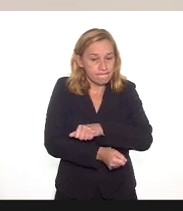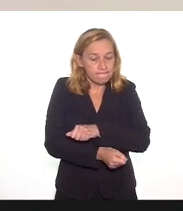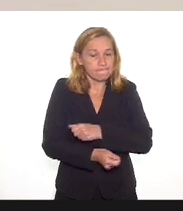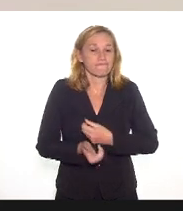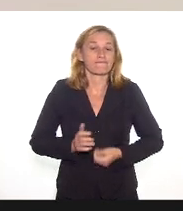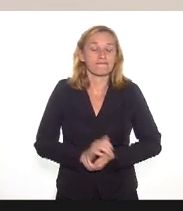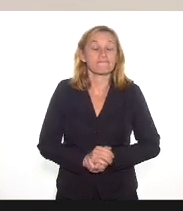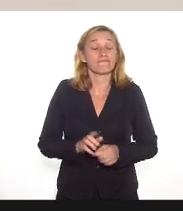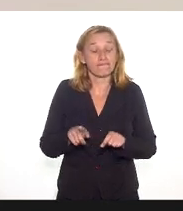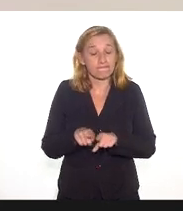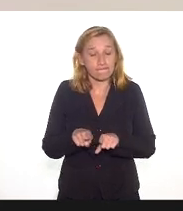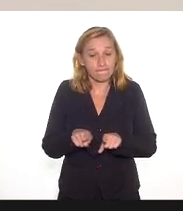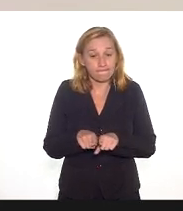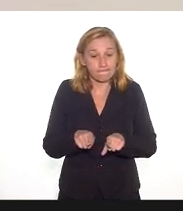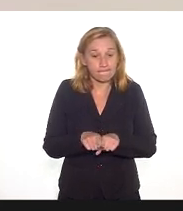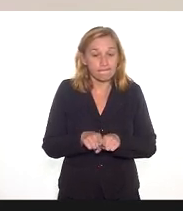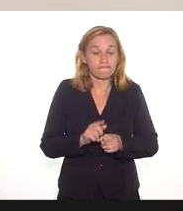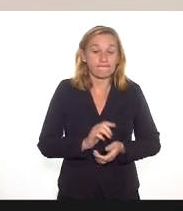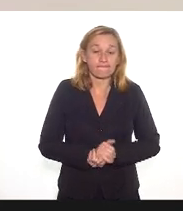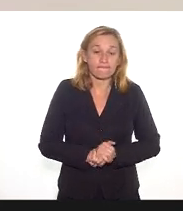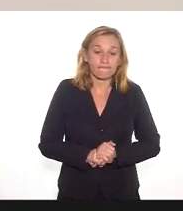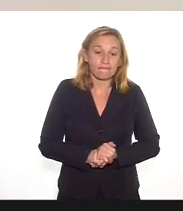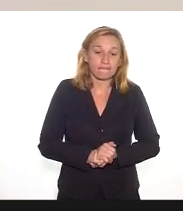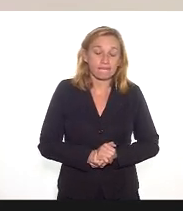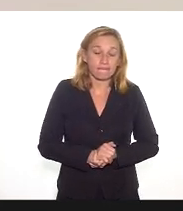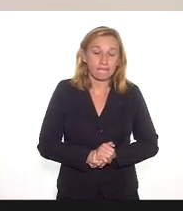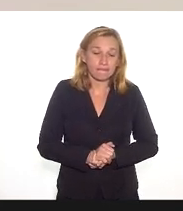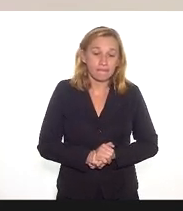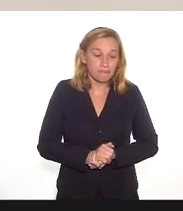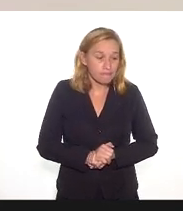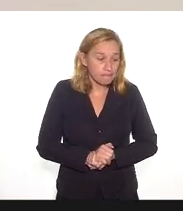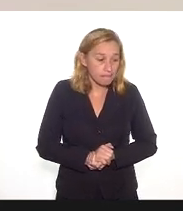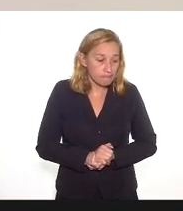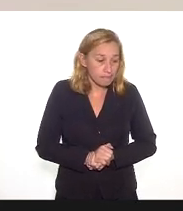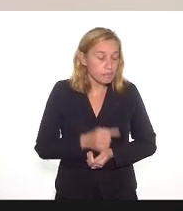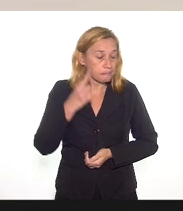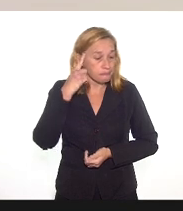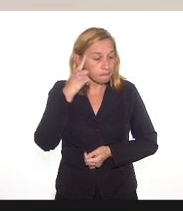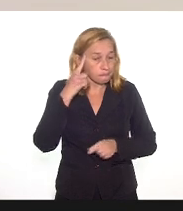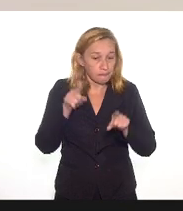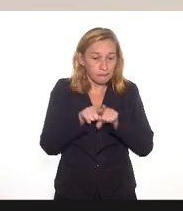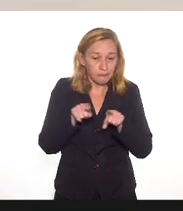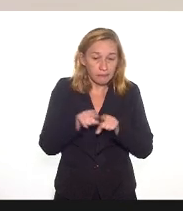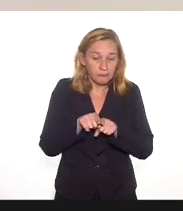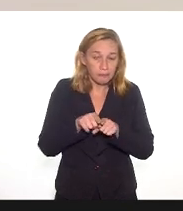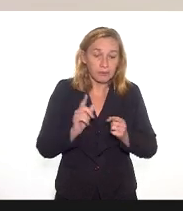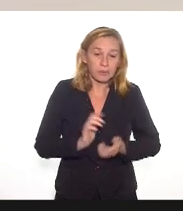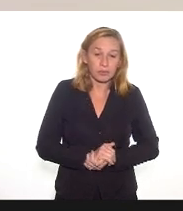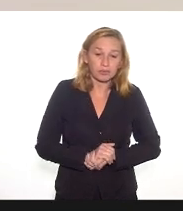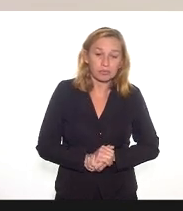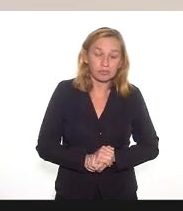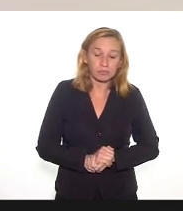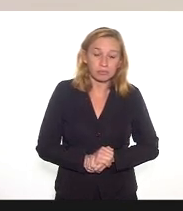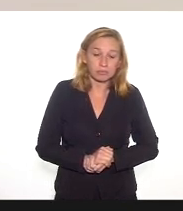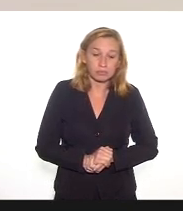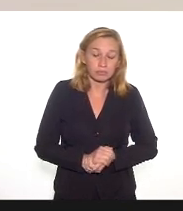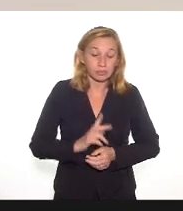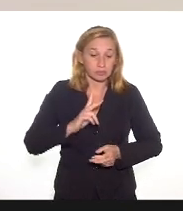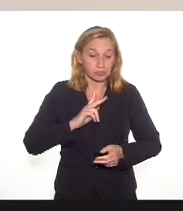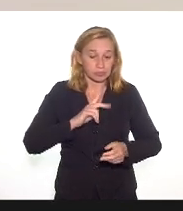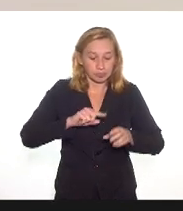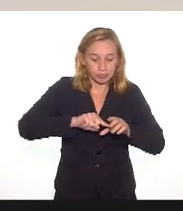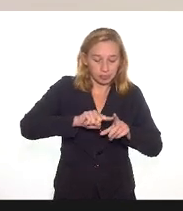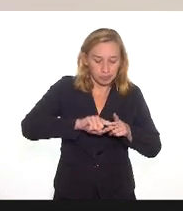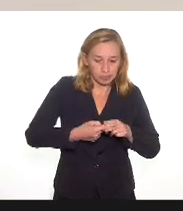nos também ser, como está ali, colocado, né, pensando também na questão da própria ajuste fiscal, no